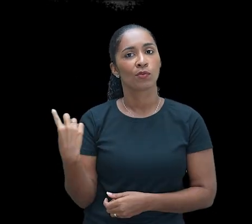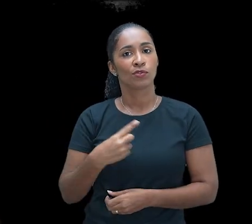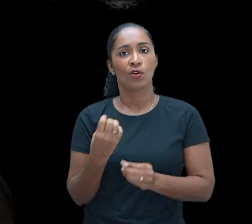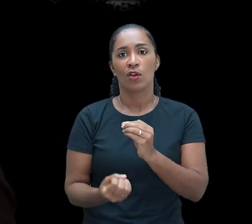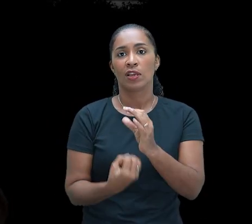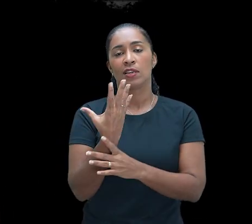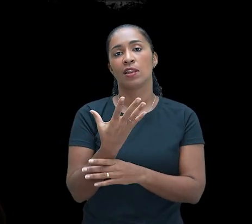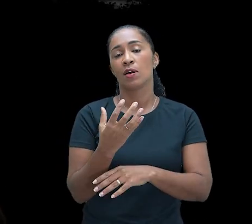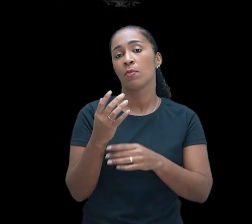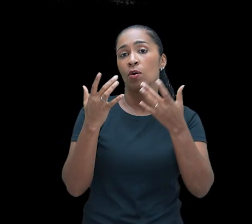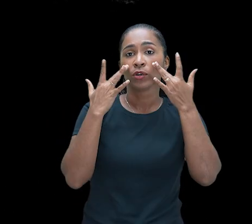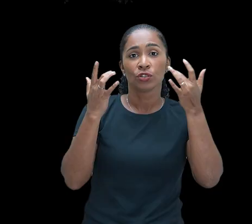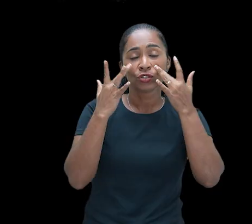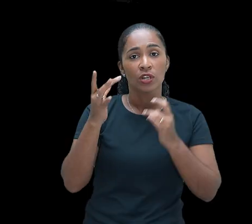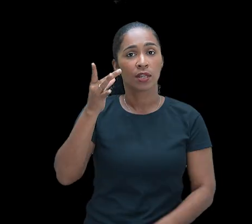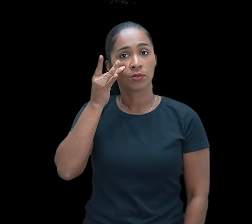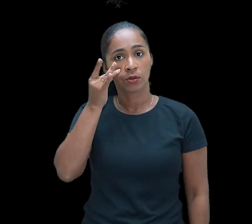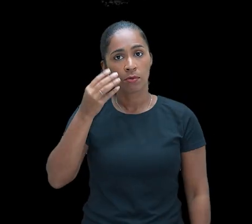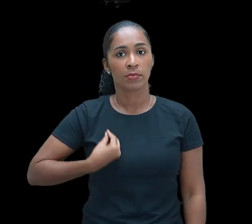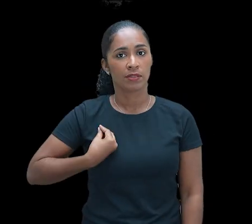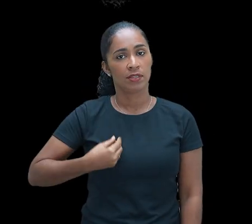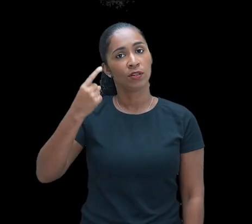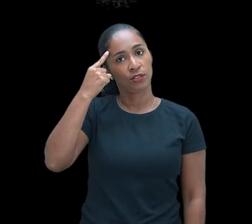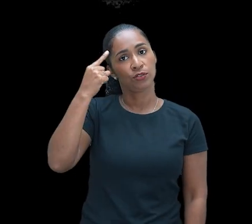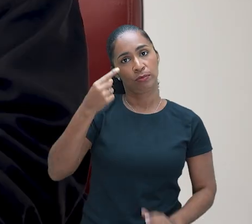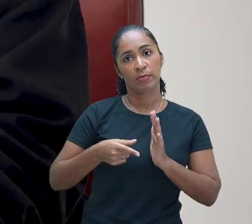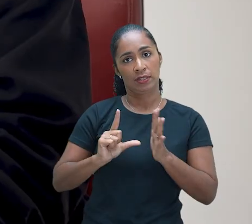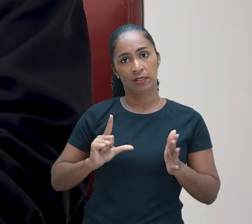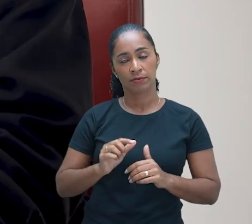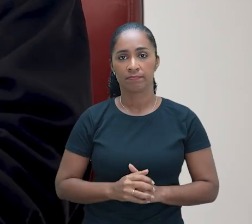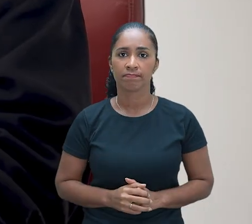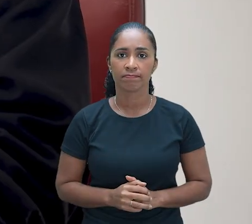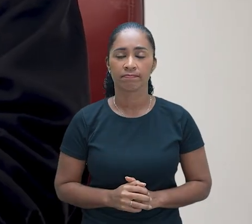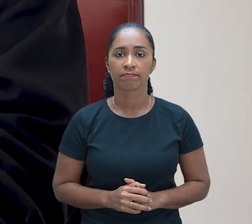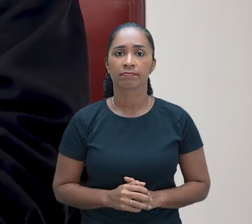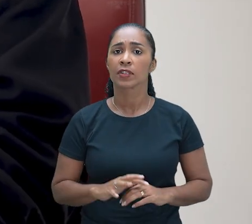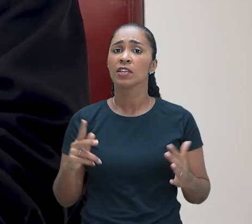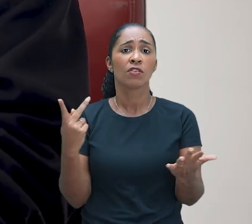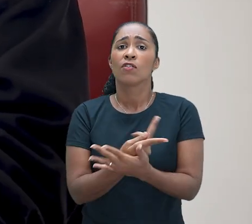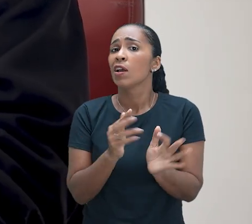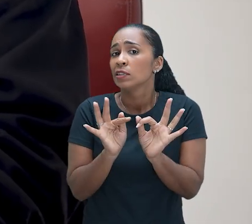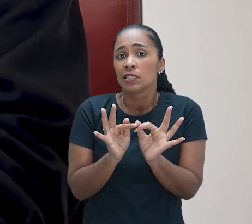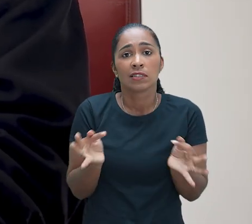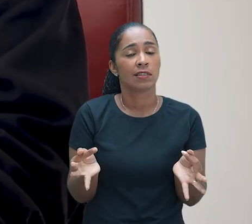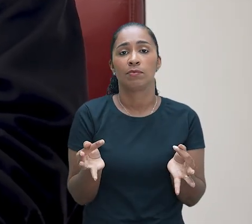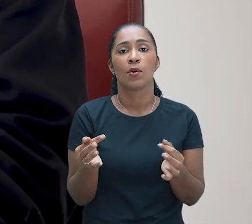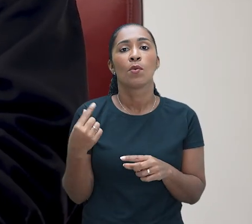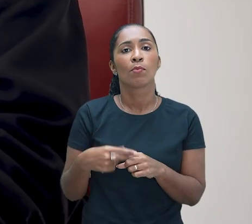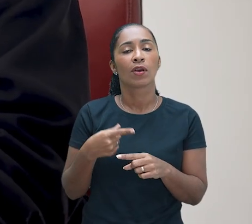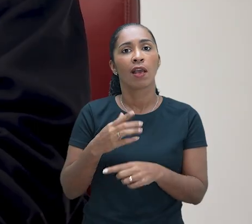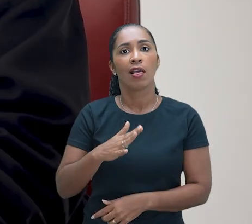quando a gente criou a peça presencial, a gente pensou. E foi surpreendente o que aconteceu,